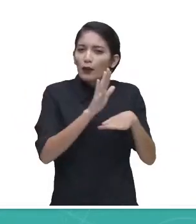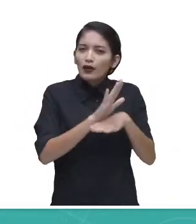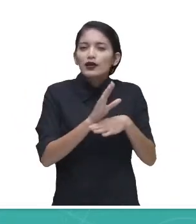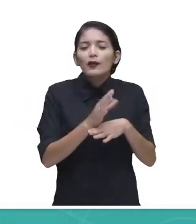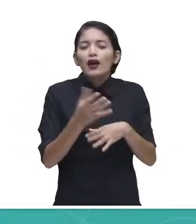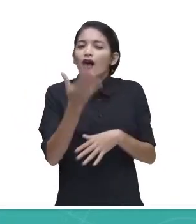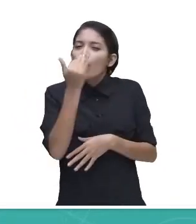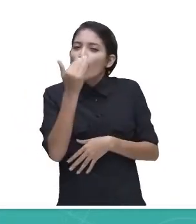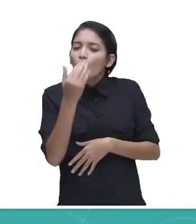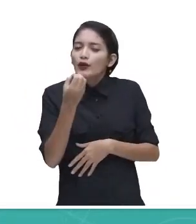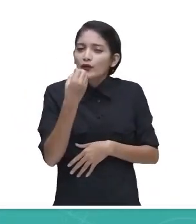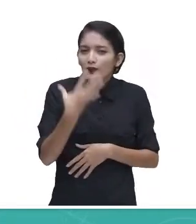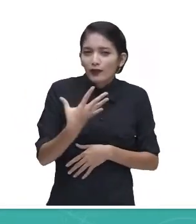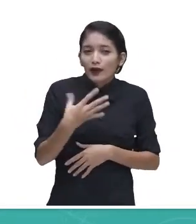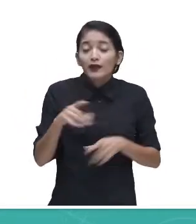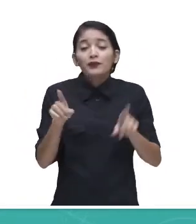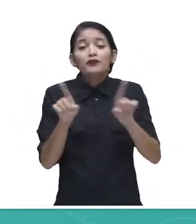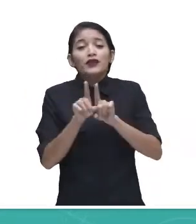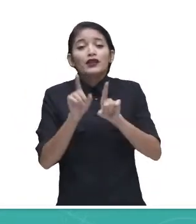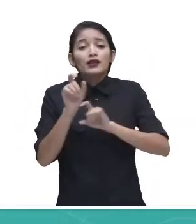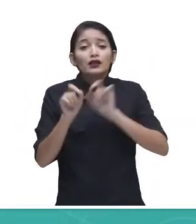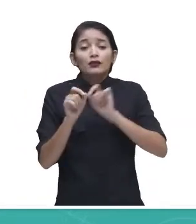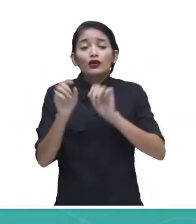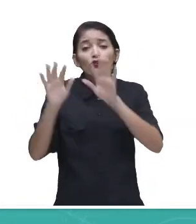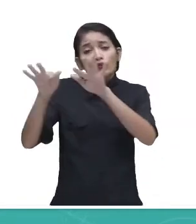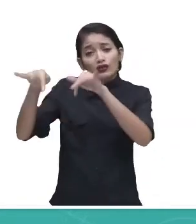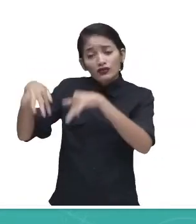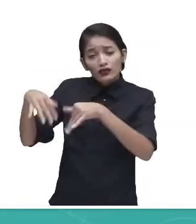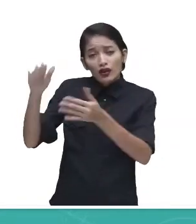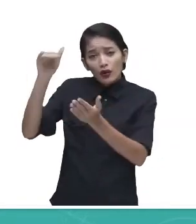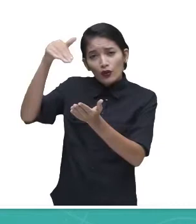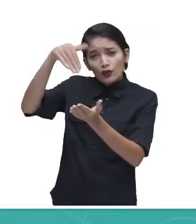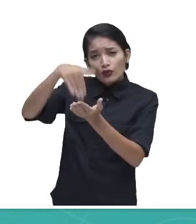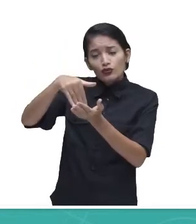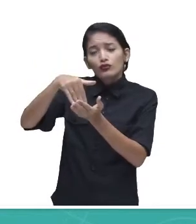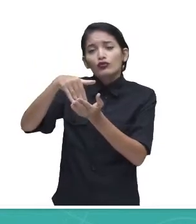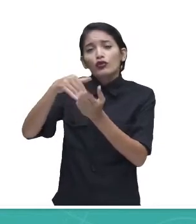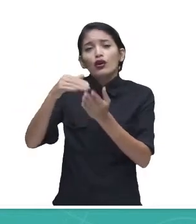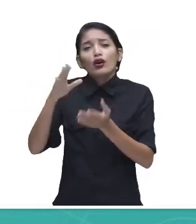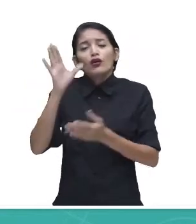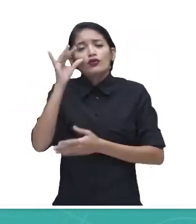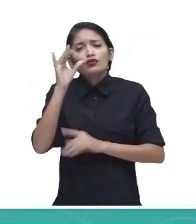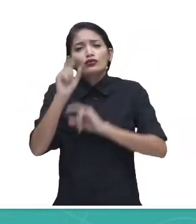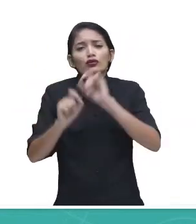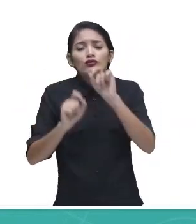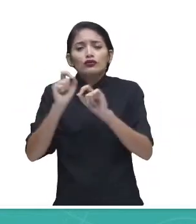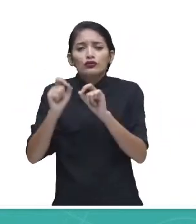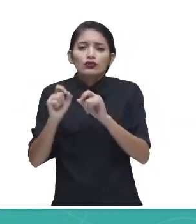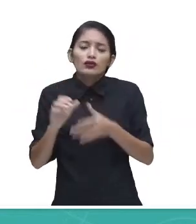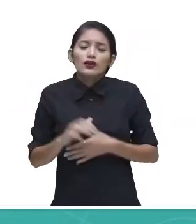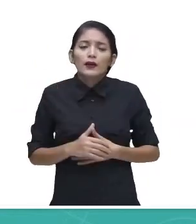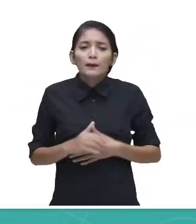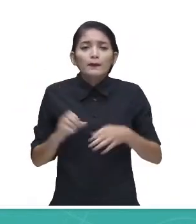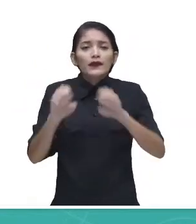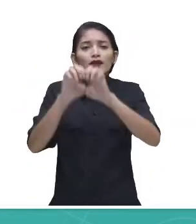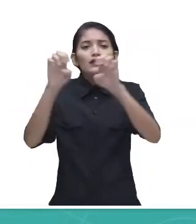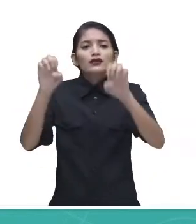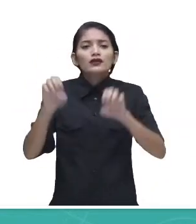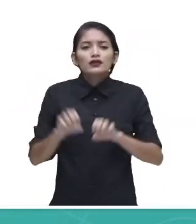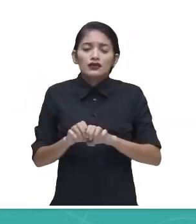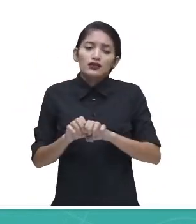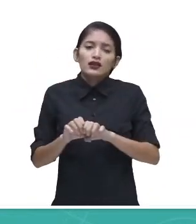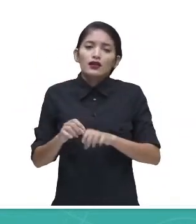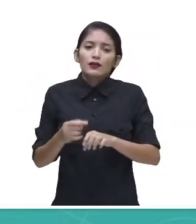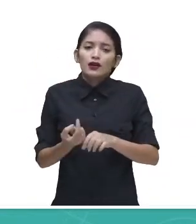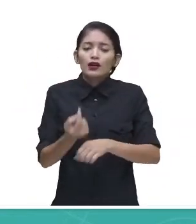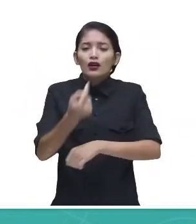bom? E aqui nosso última curiosidade fala sobre o sistema nervoso.